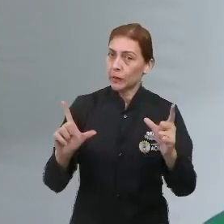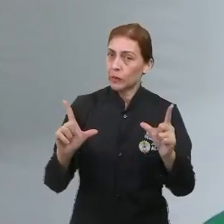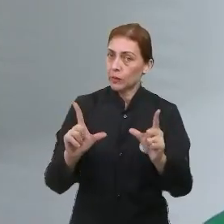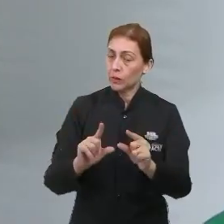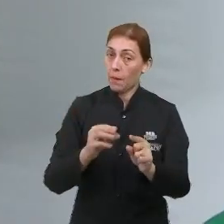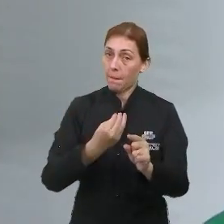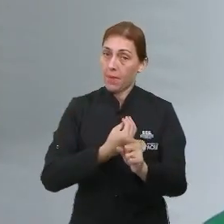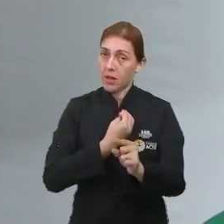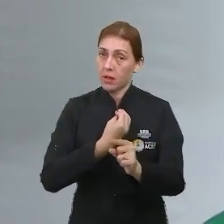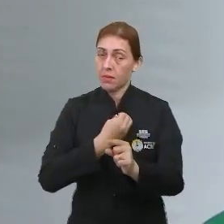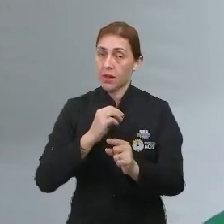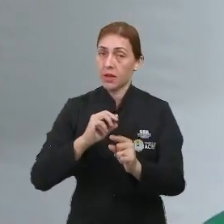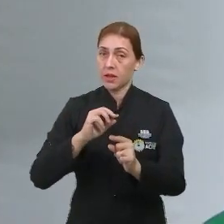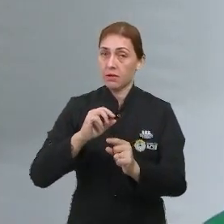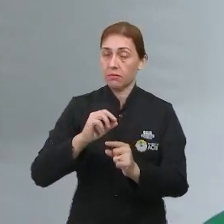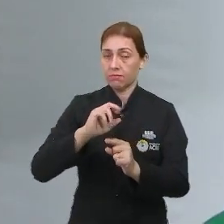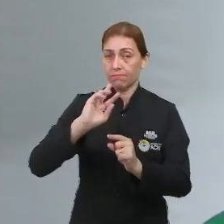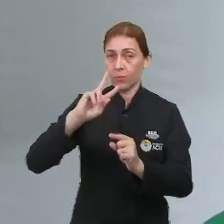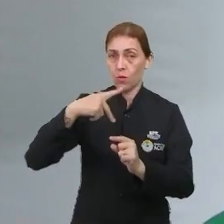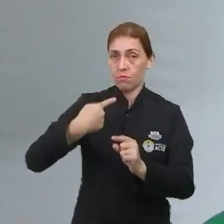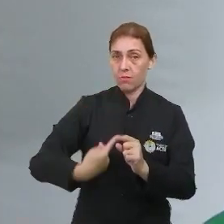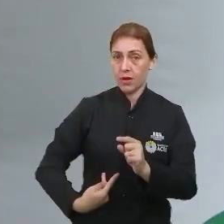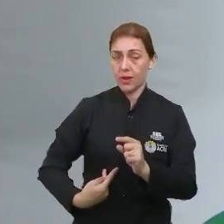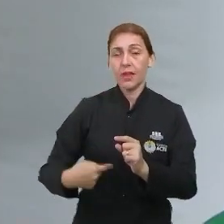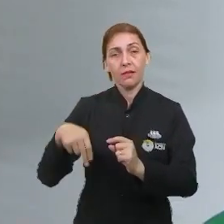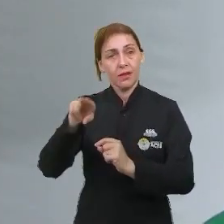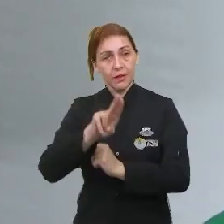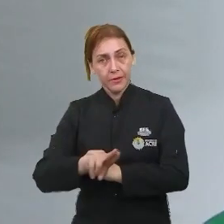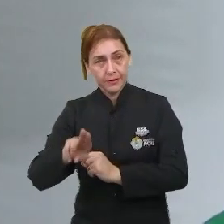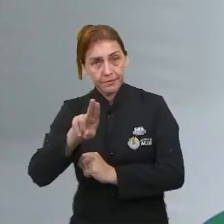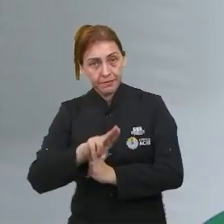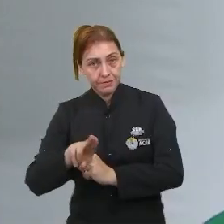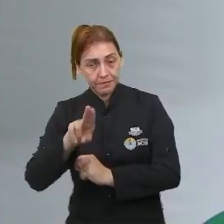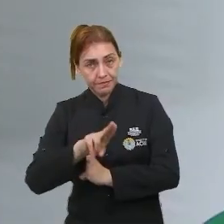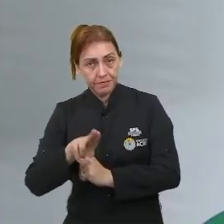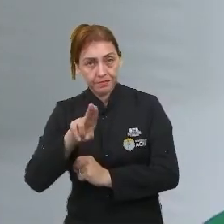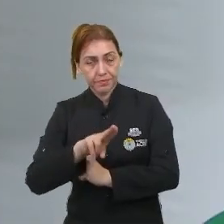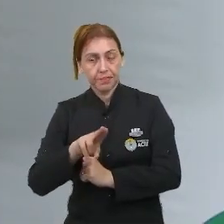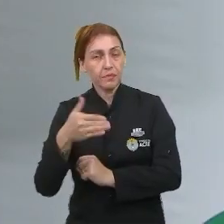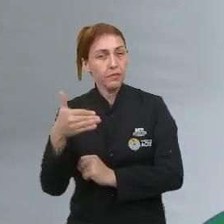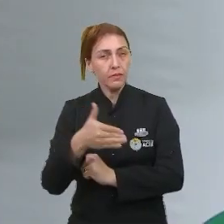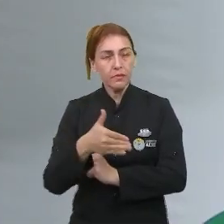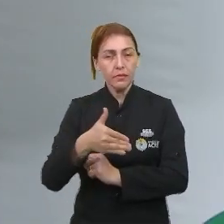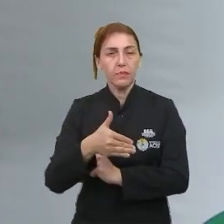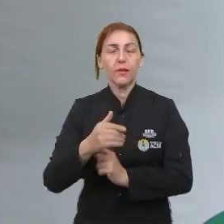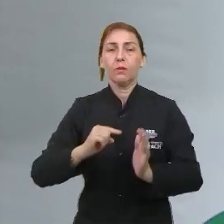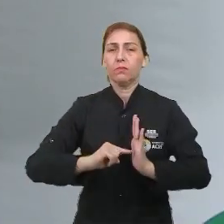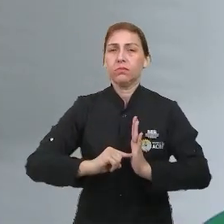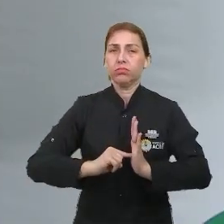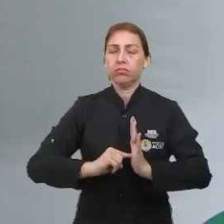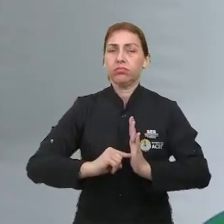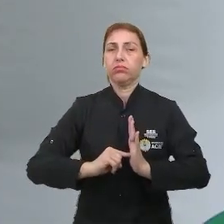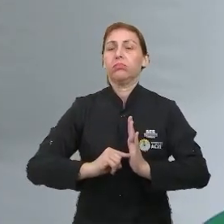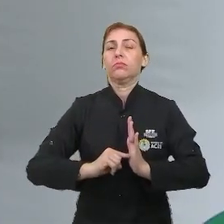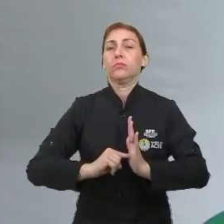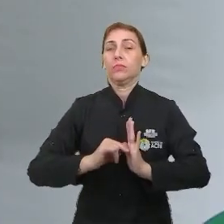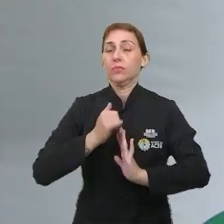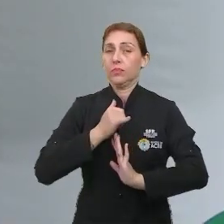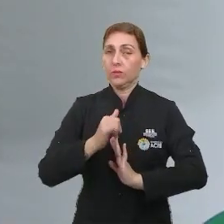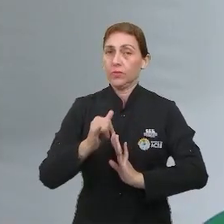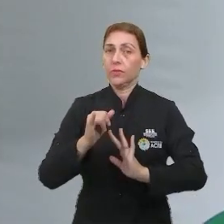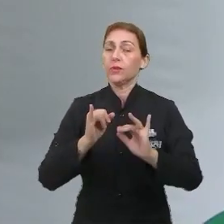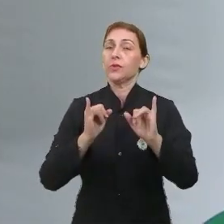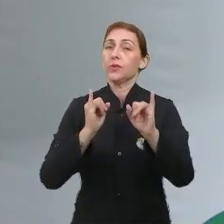a participação humana. Esse uso intenso de robôs, de recursos eletrônicos,